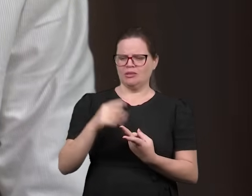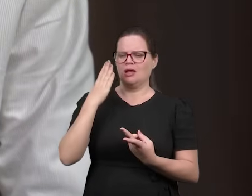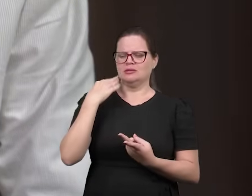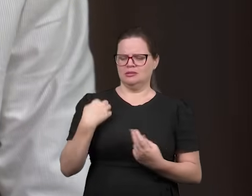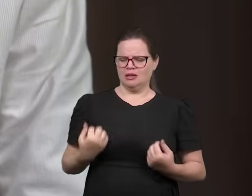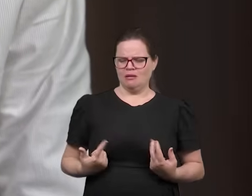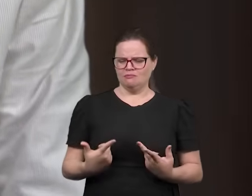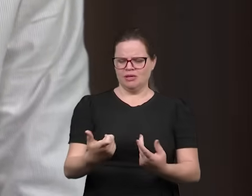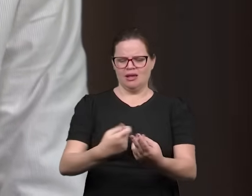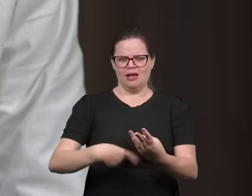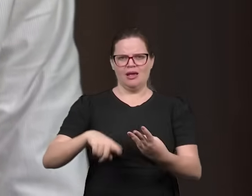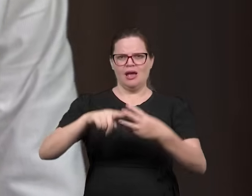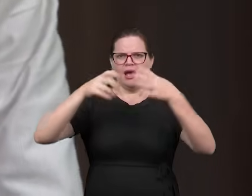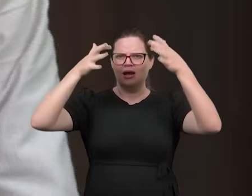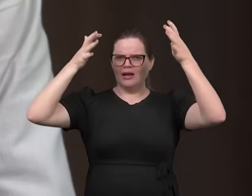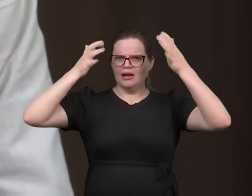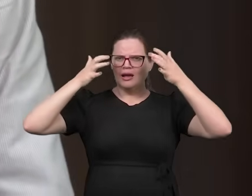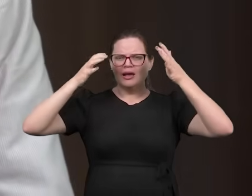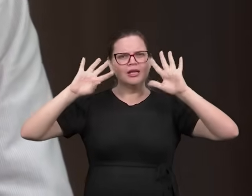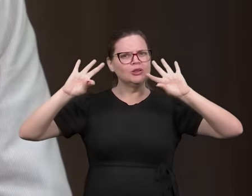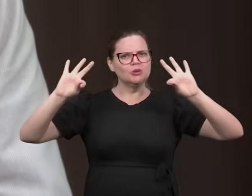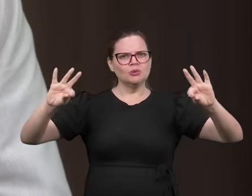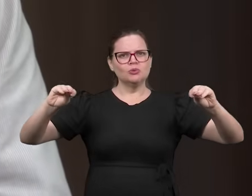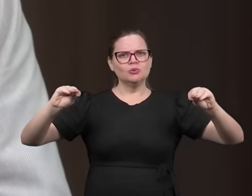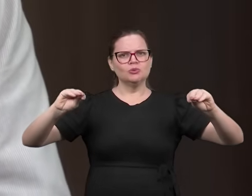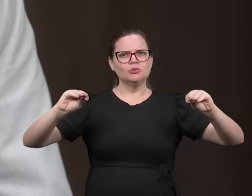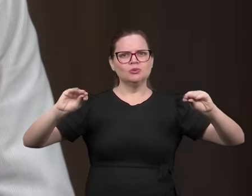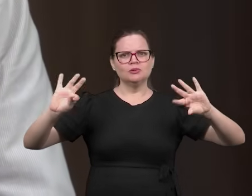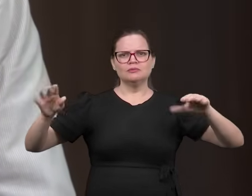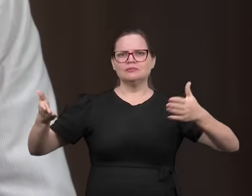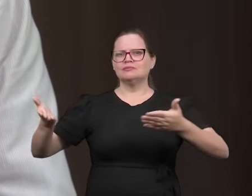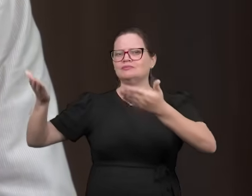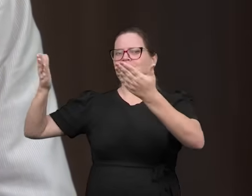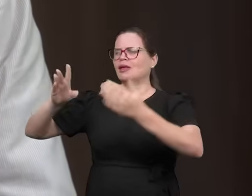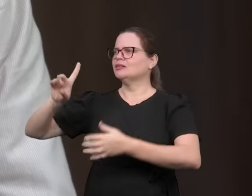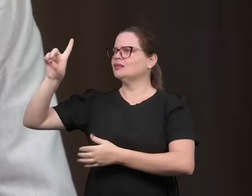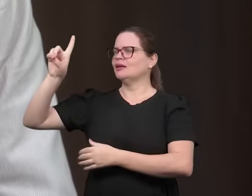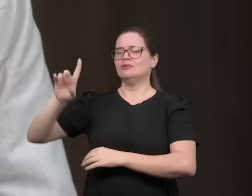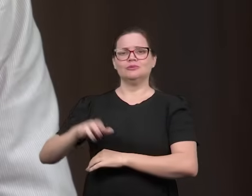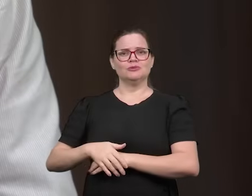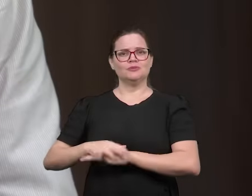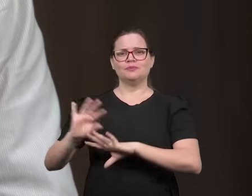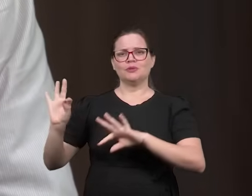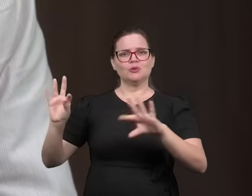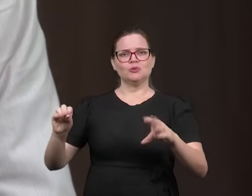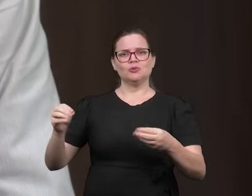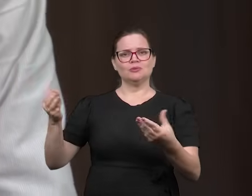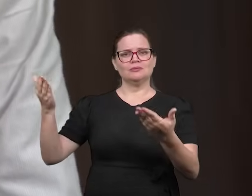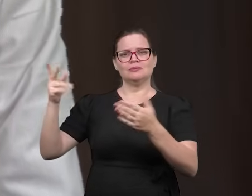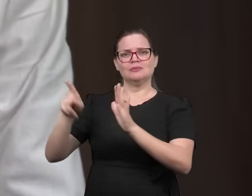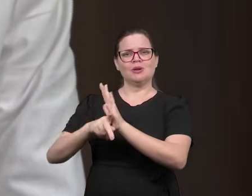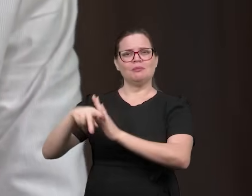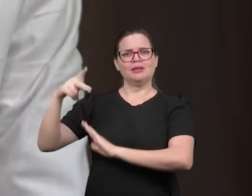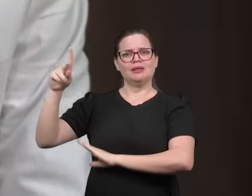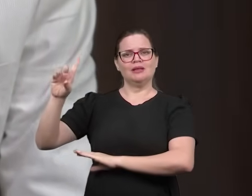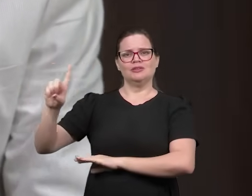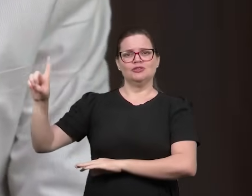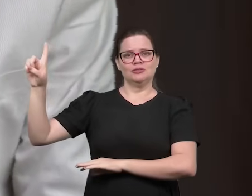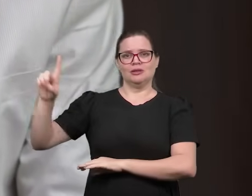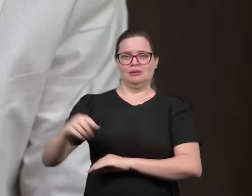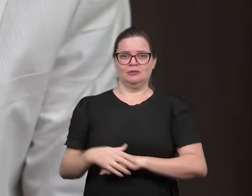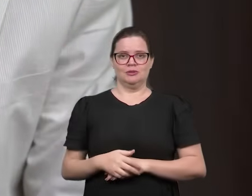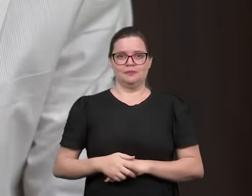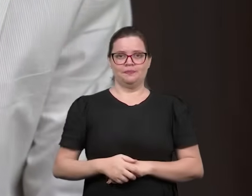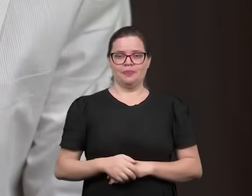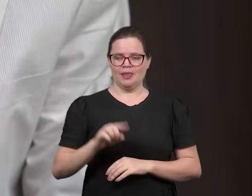guerreiro, rei, mas tudo ali a serviço do Senhor. Tudo para a obra. Então, ao